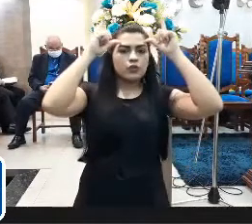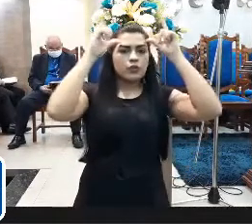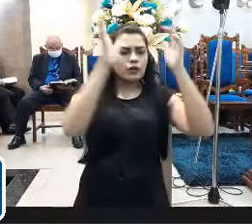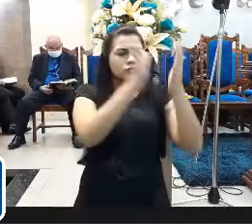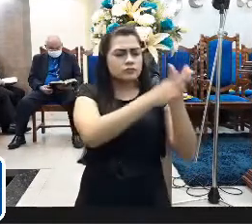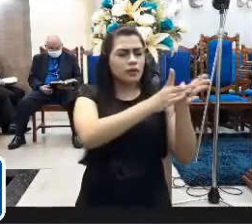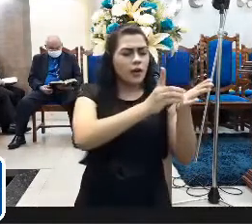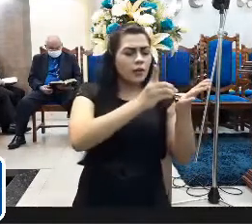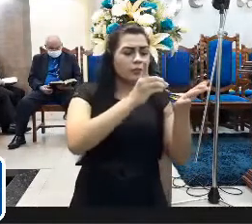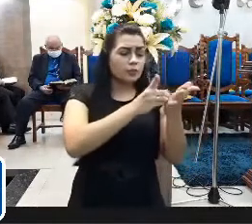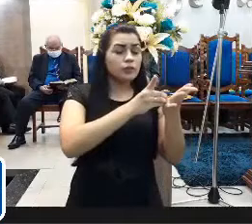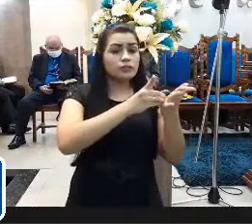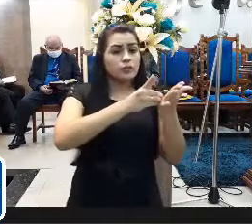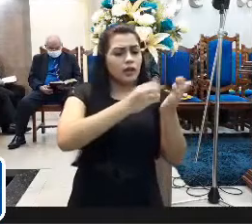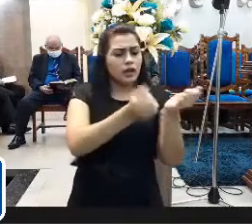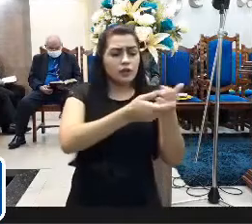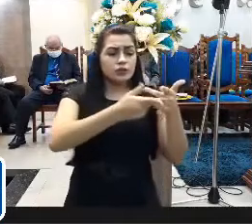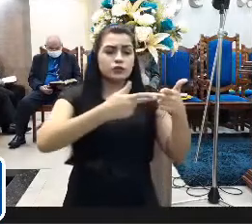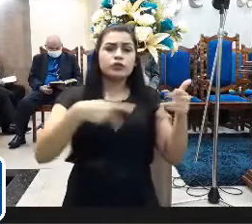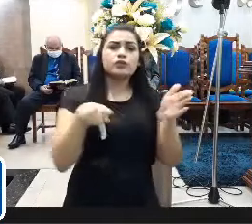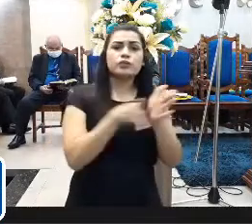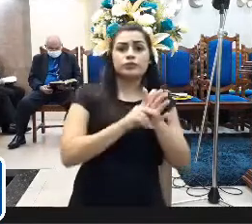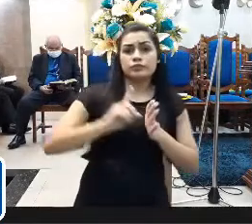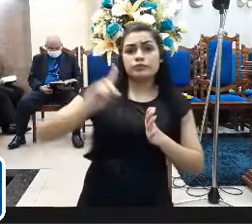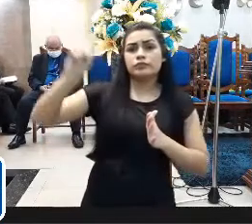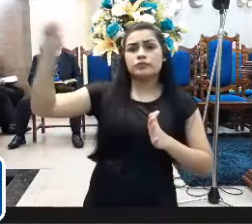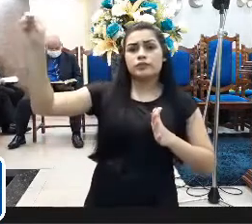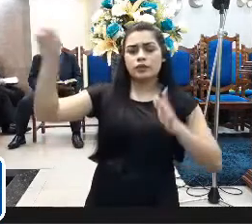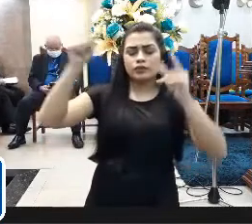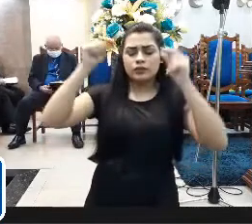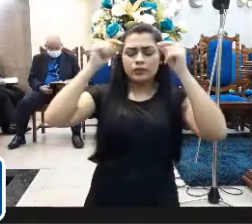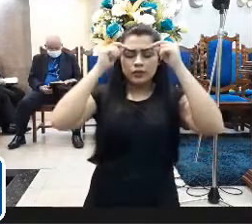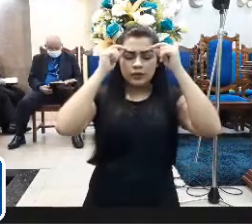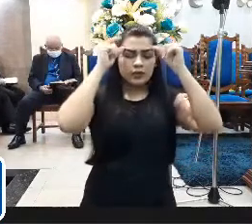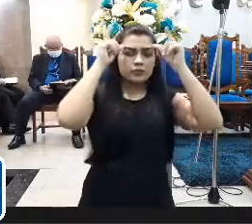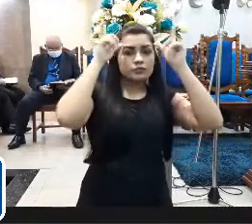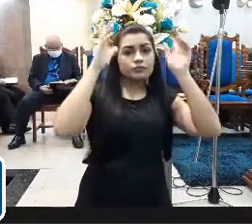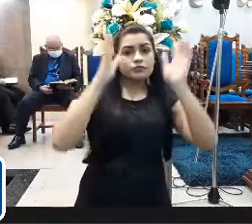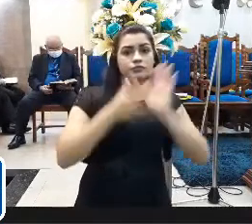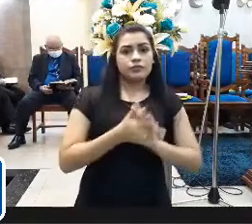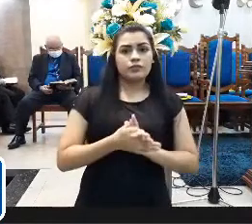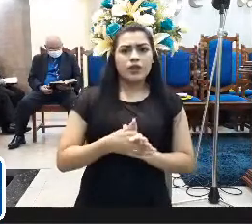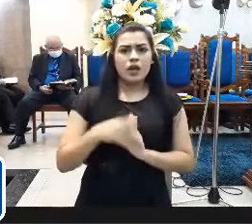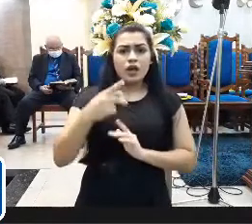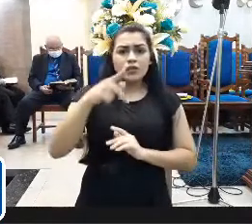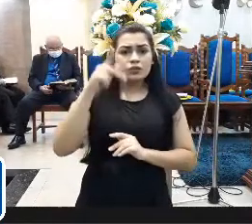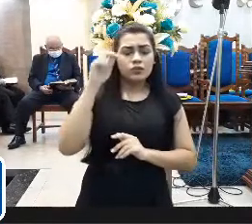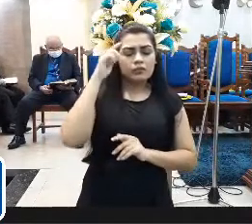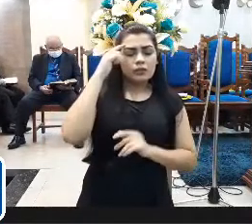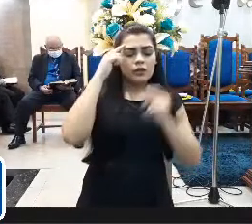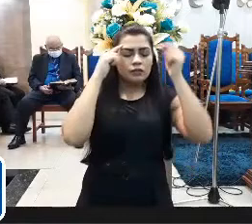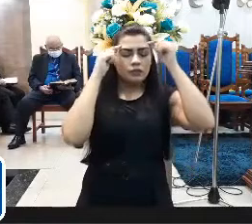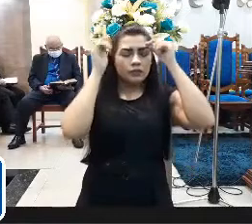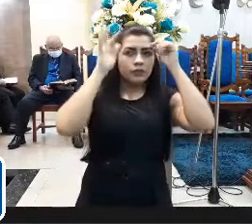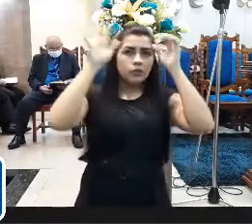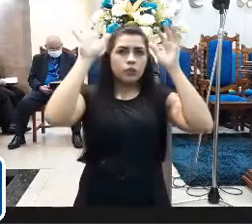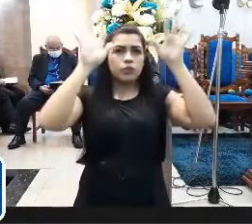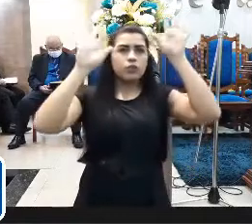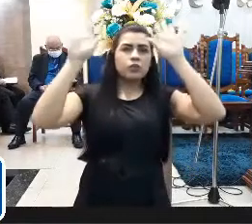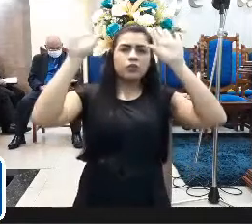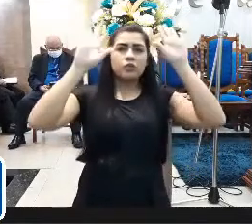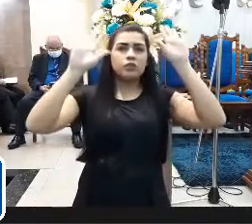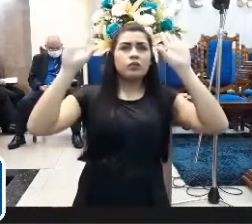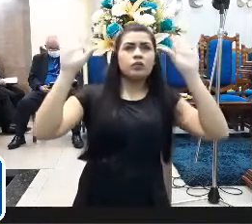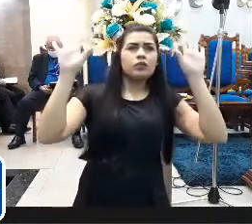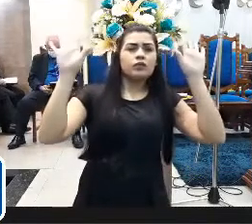Amarre a sua mente nas coisas de Deus. Não deixe sua mente assim como vestes esvoaçantes, não. Prenda ela, amarre